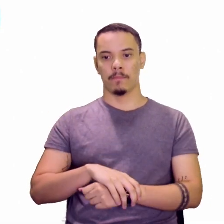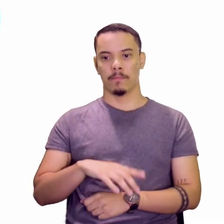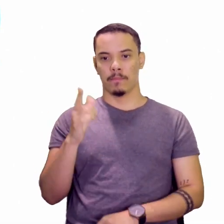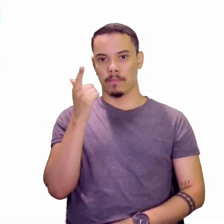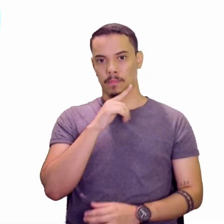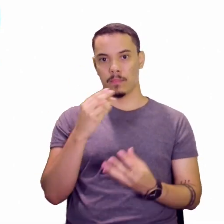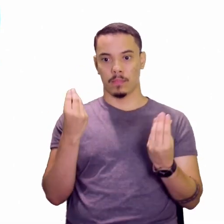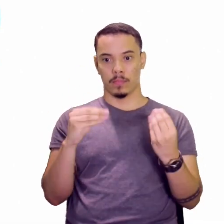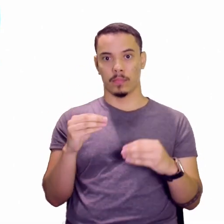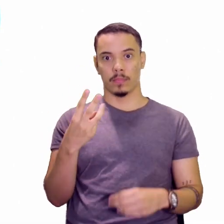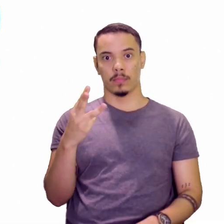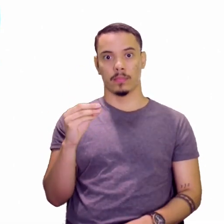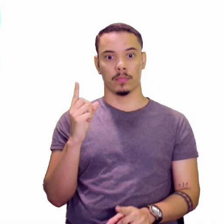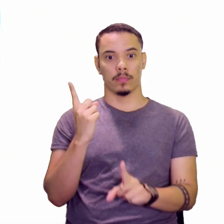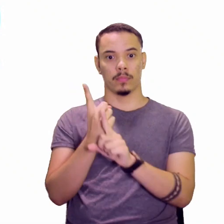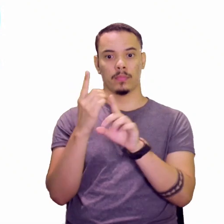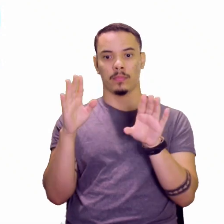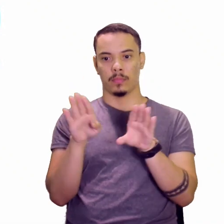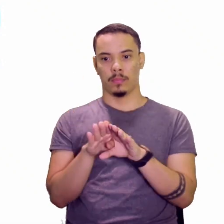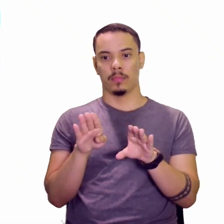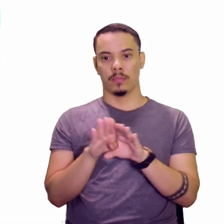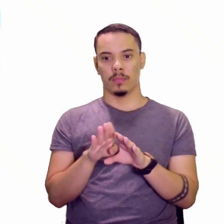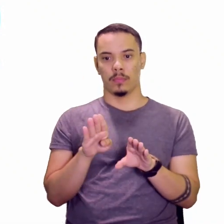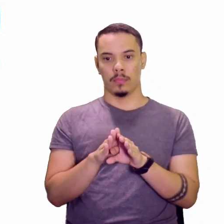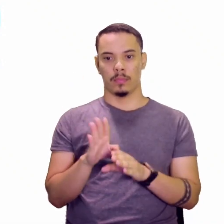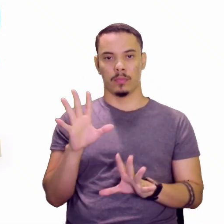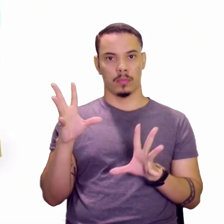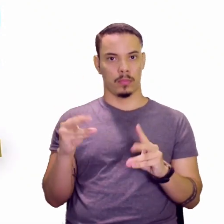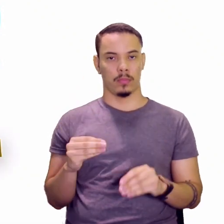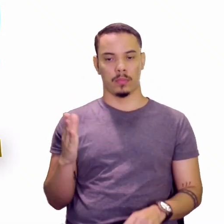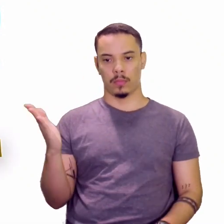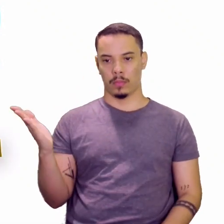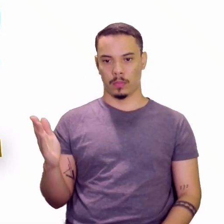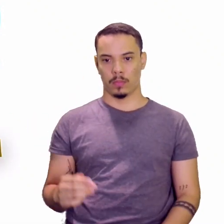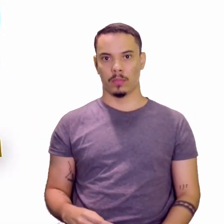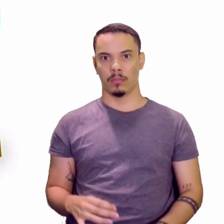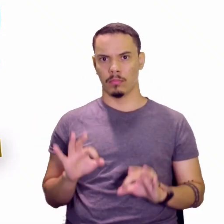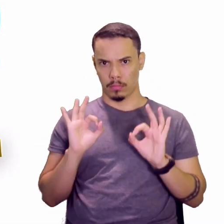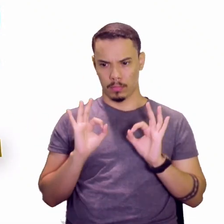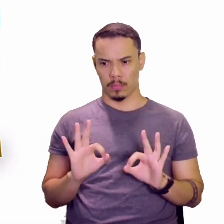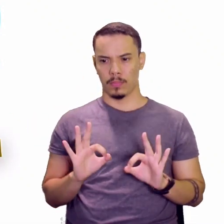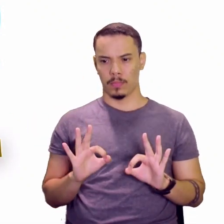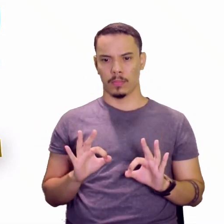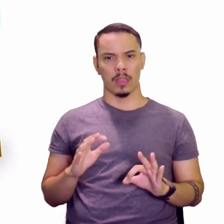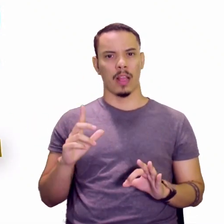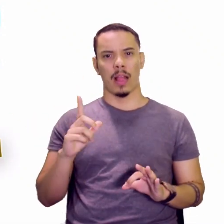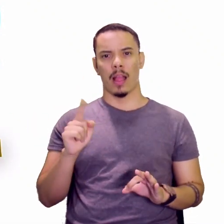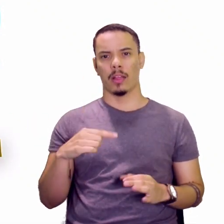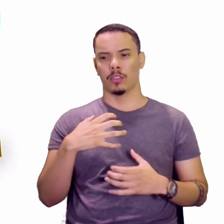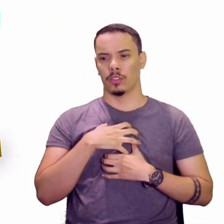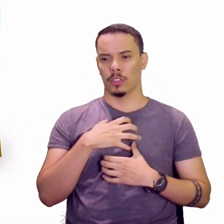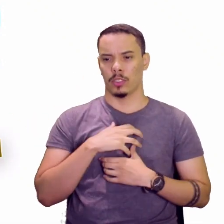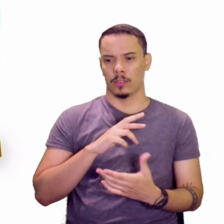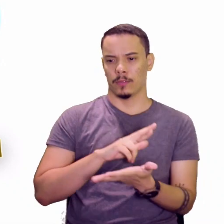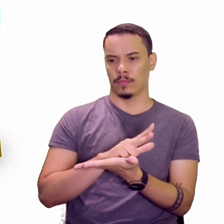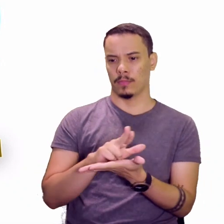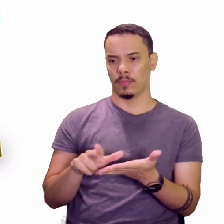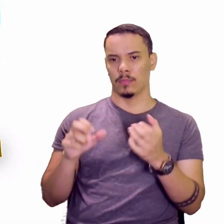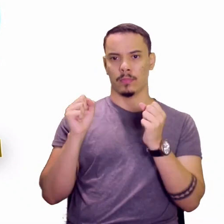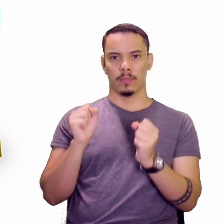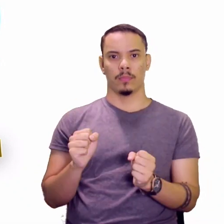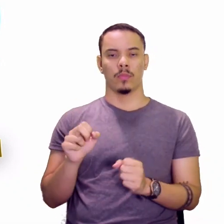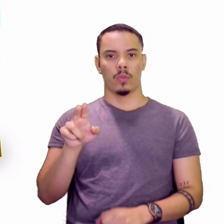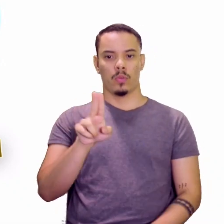colocaria 30, acharia também 1 vezes 30 mais 5, 35. o 35. Fechado, faz várias maneiras para ficar bem tranquilo, que você pode